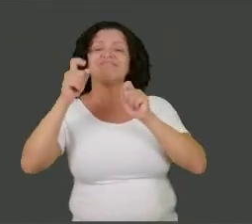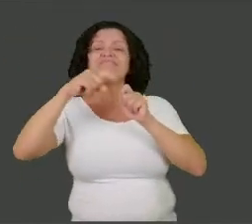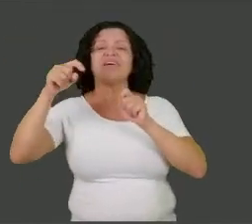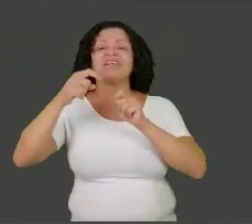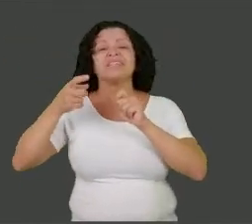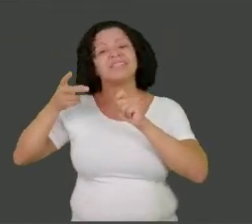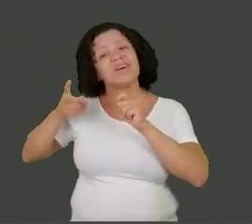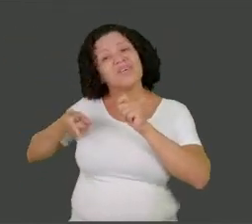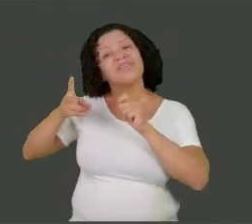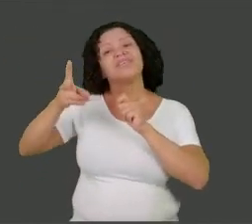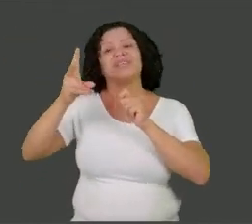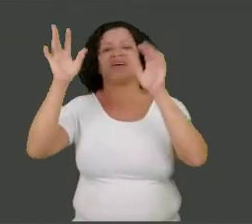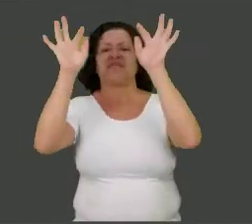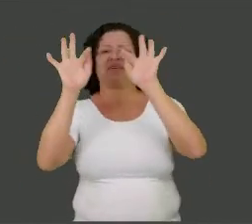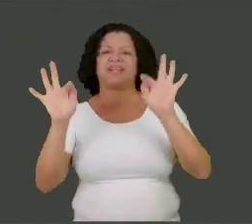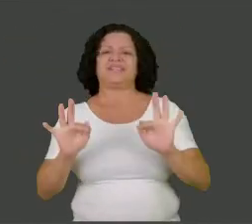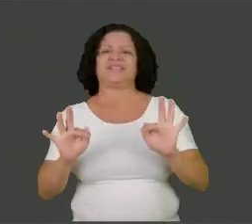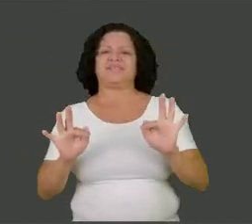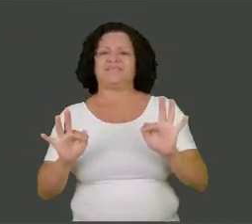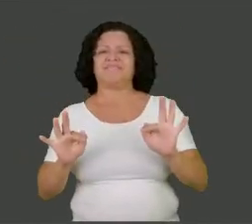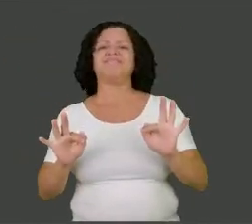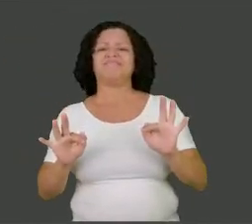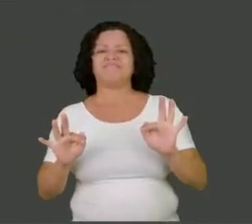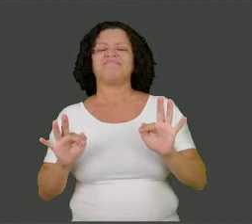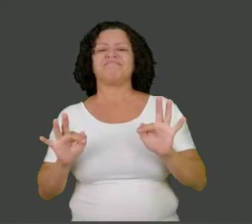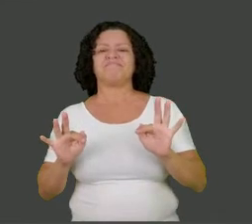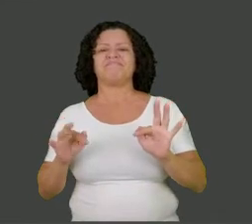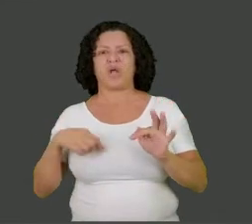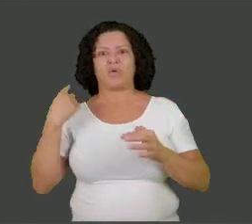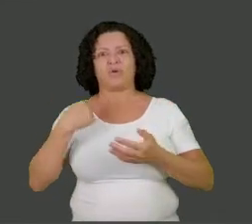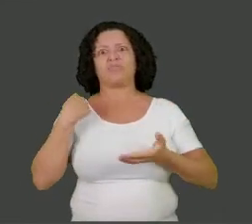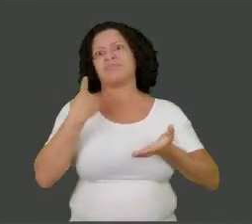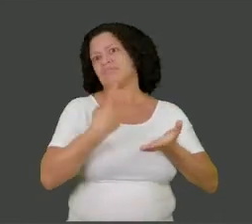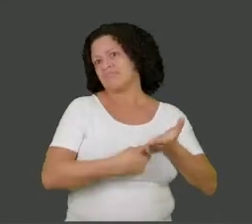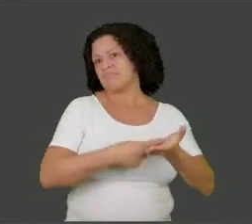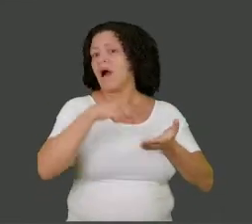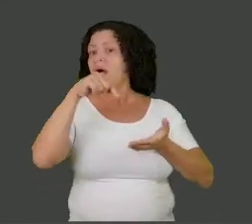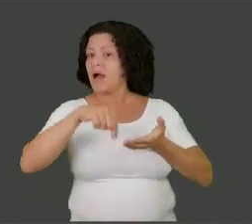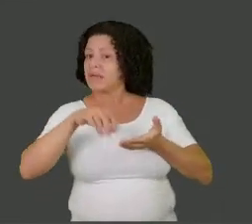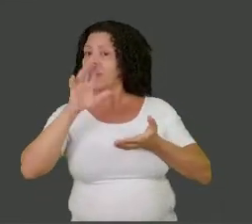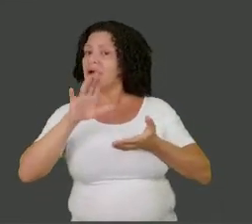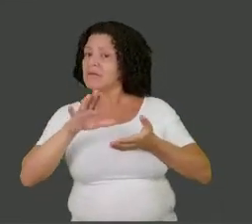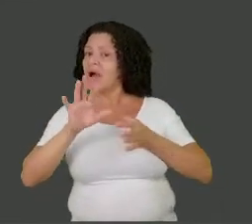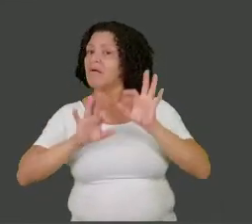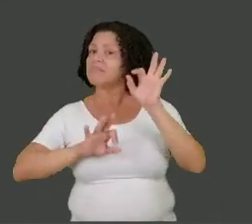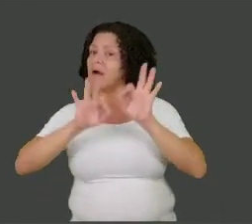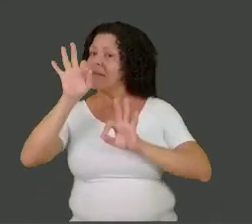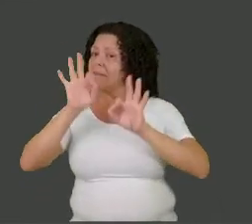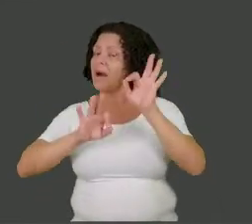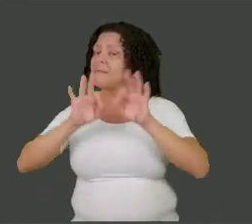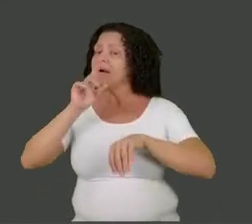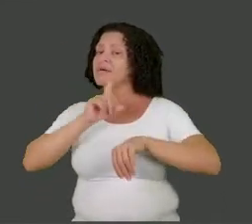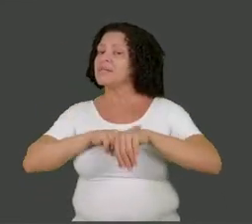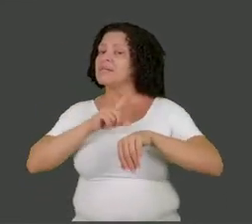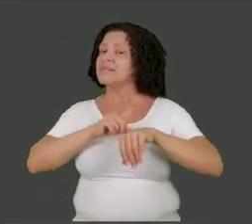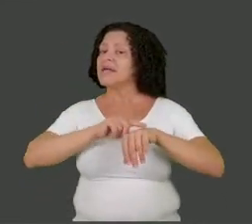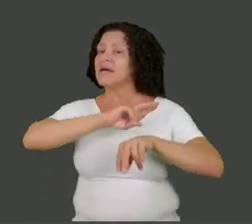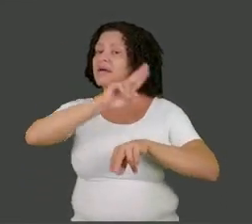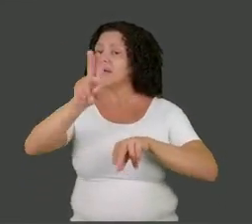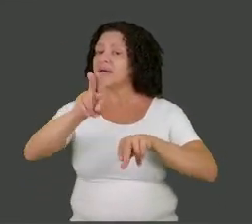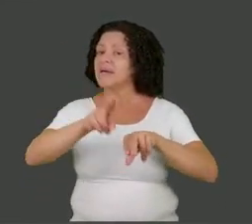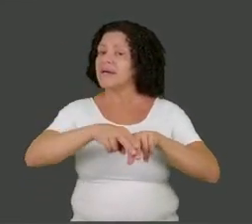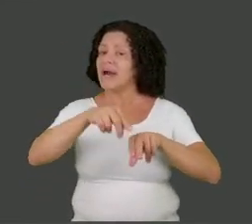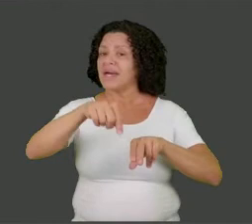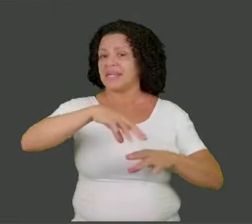gente prossiga feliz, cumprindo aquilo que nos foi determinado em relação a tempo de encarnação